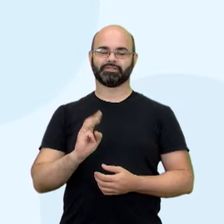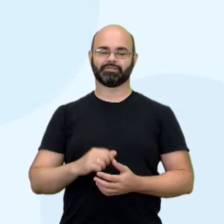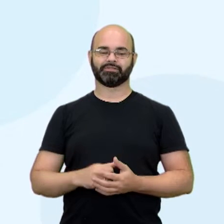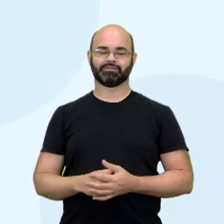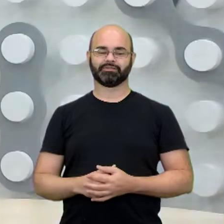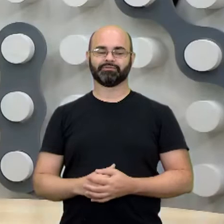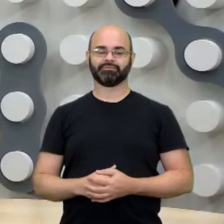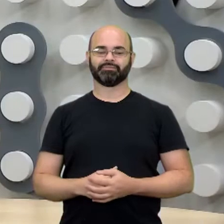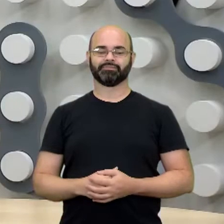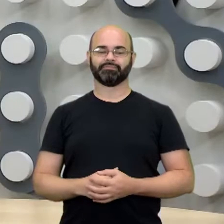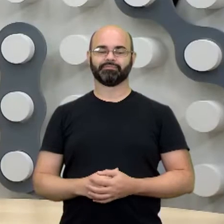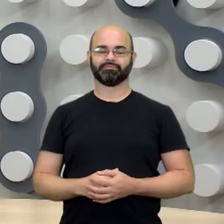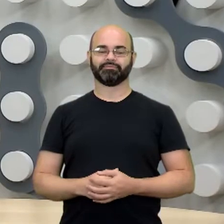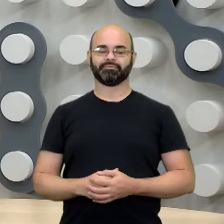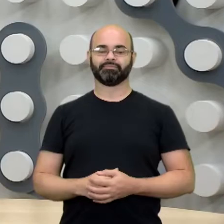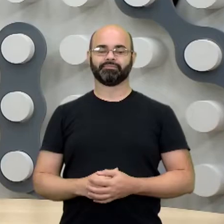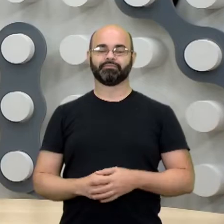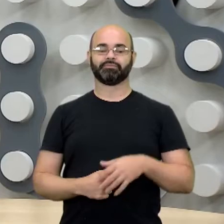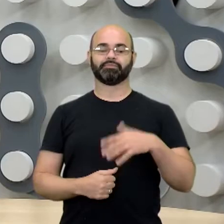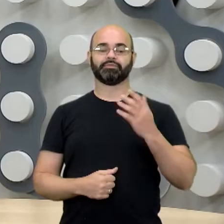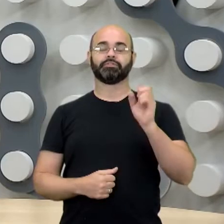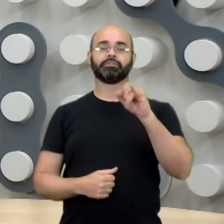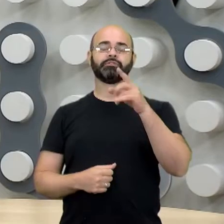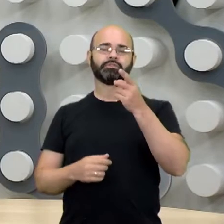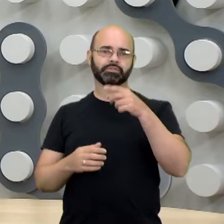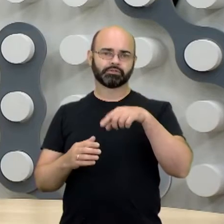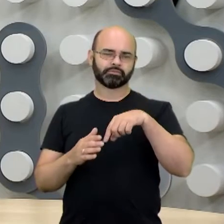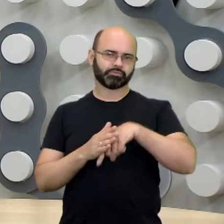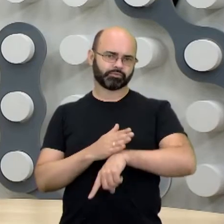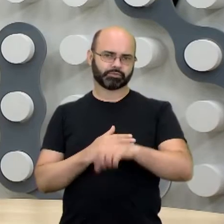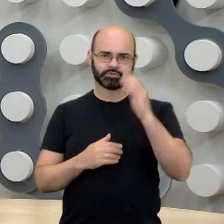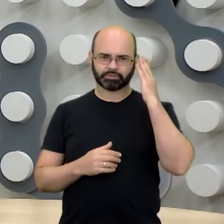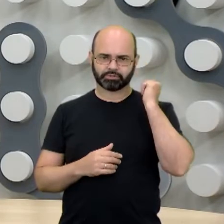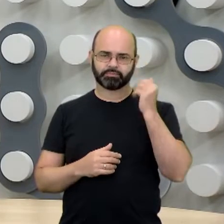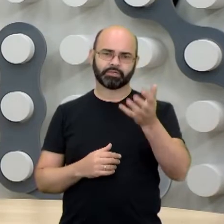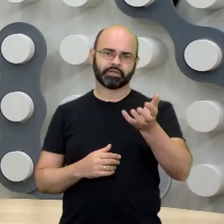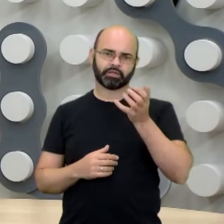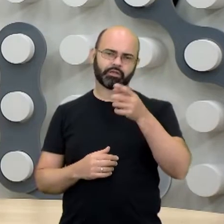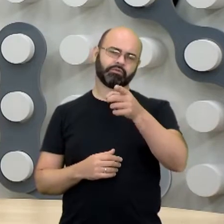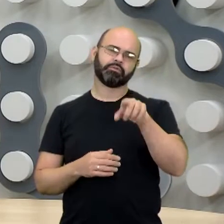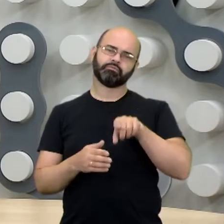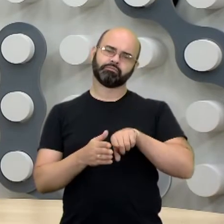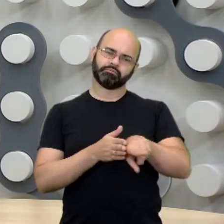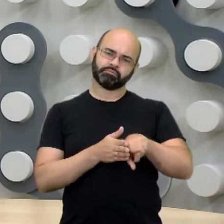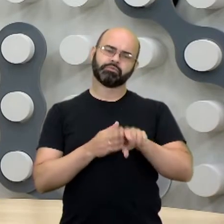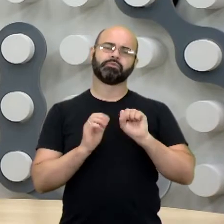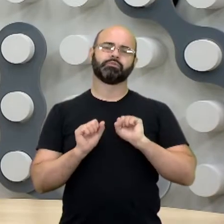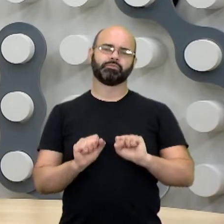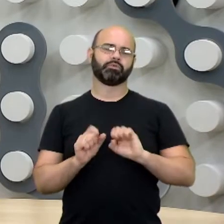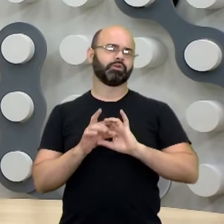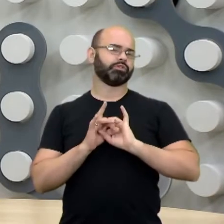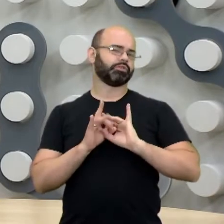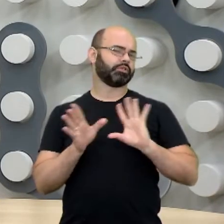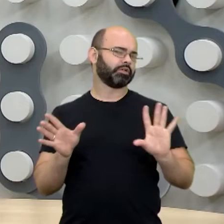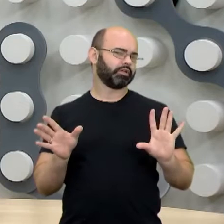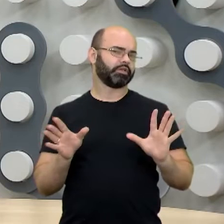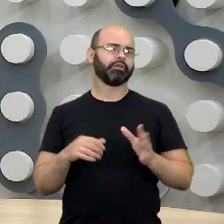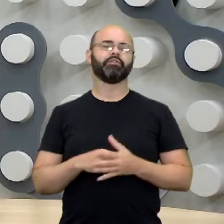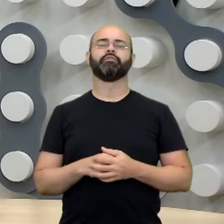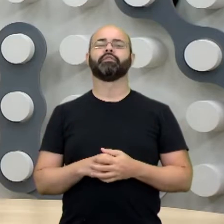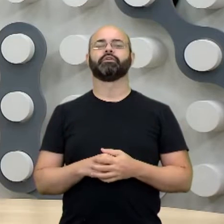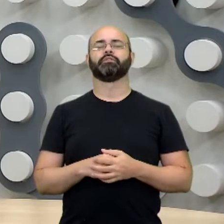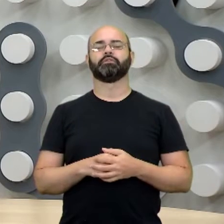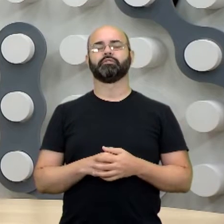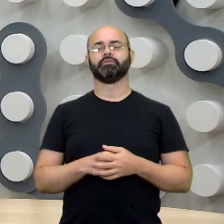quando vocês, né, quiserem saber, vocês podem ir lá pesquisar, né, e ver essas habilidades aí do eixo estruturantes, que no caso